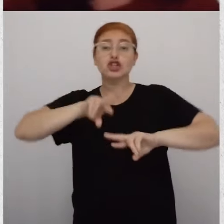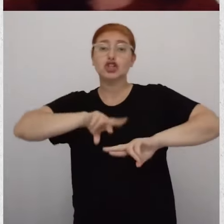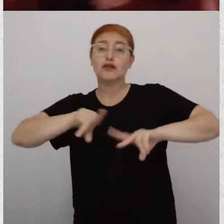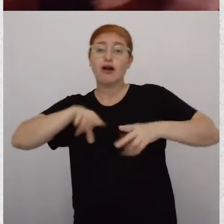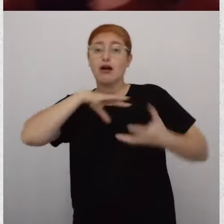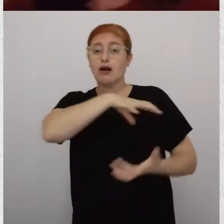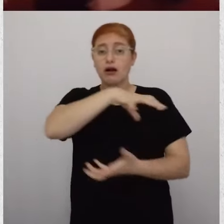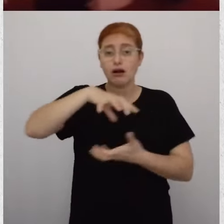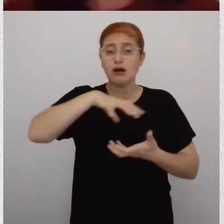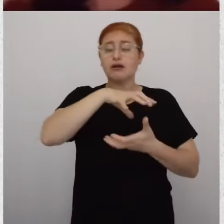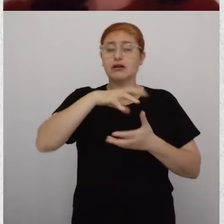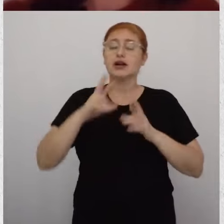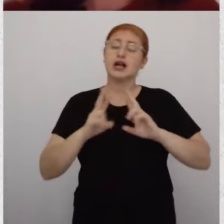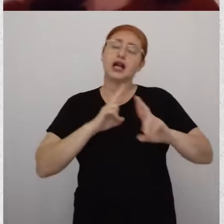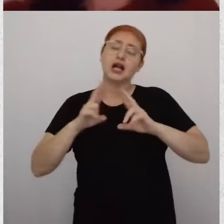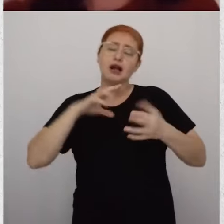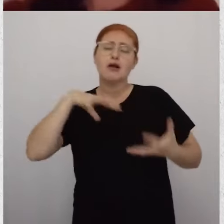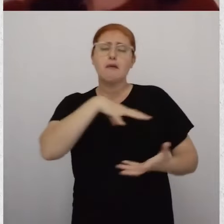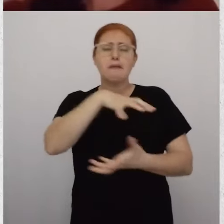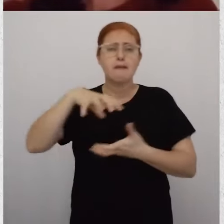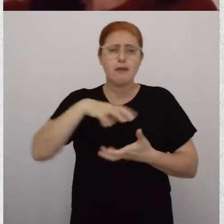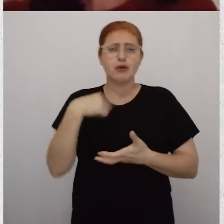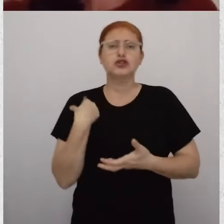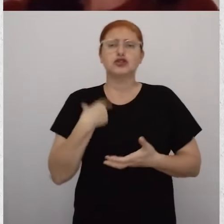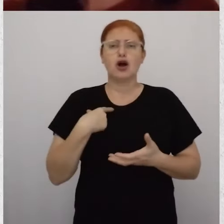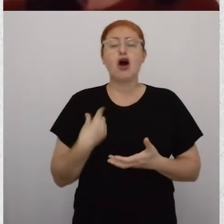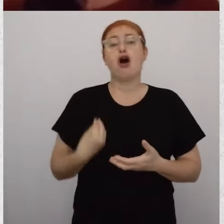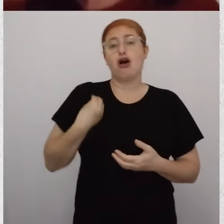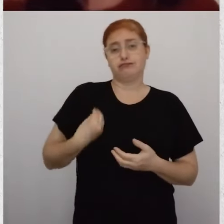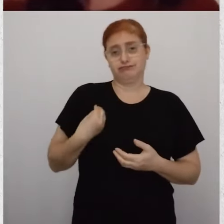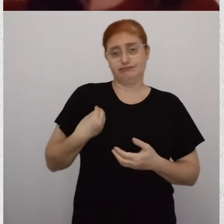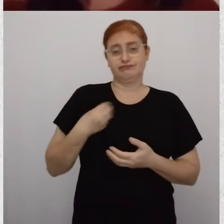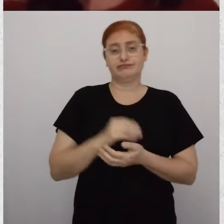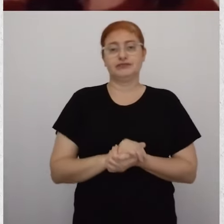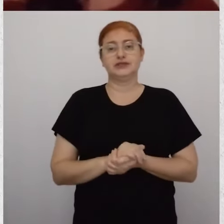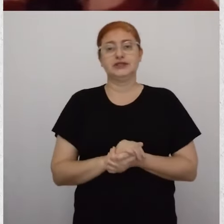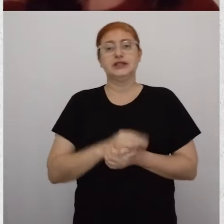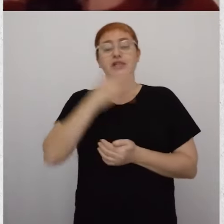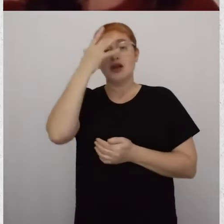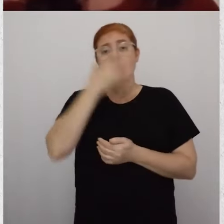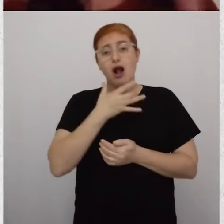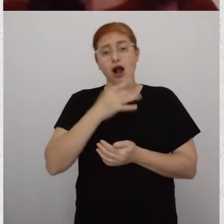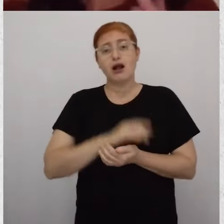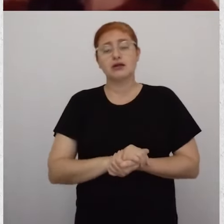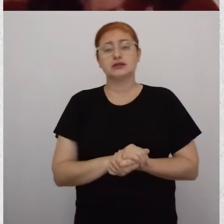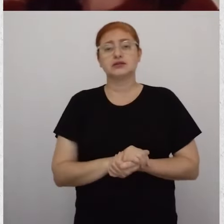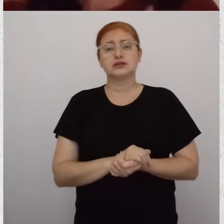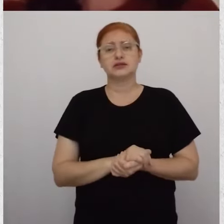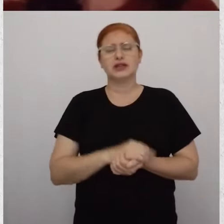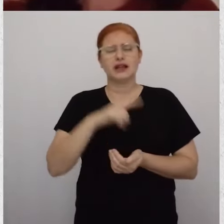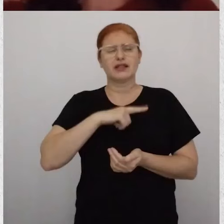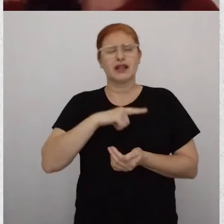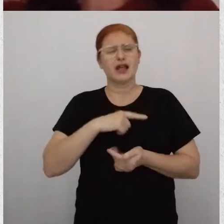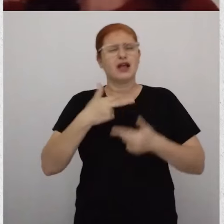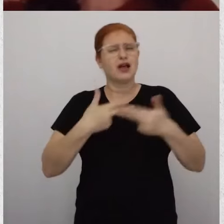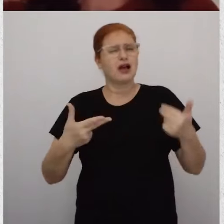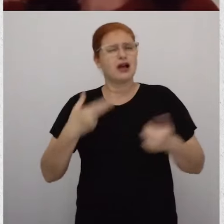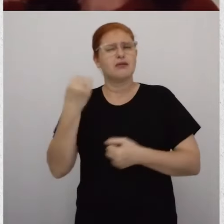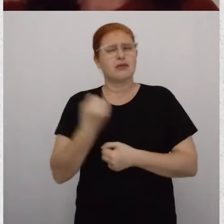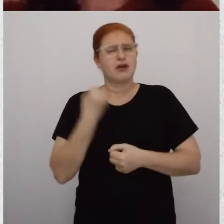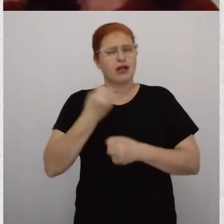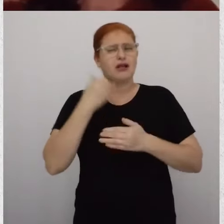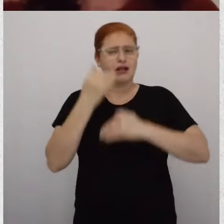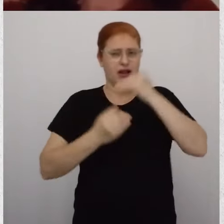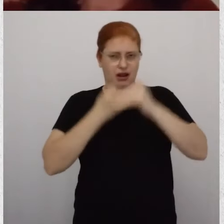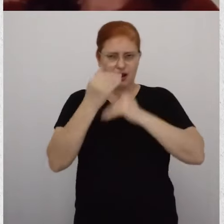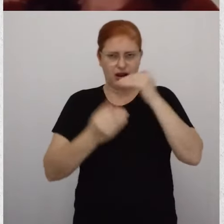ao mundo, né? E em relação a esse mundo que a gente vive. E aí eu acho que tem uma coisa importante dos